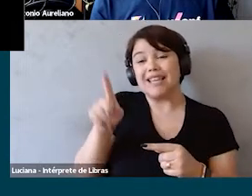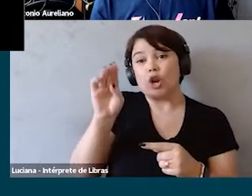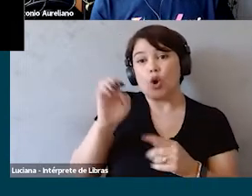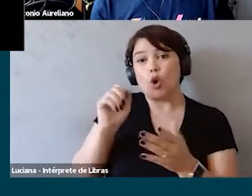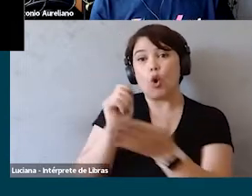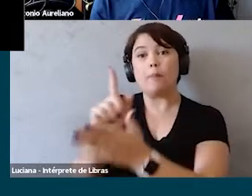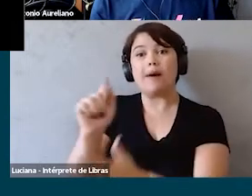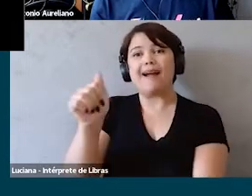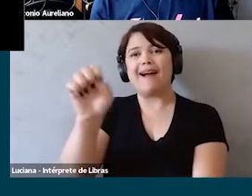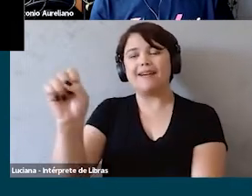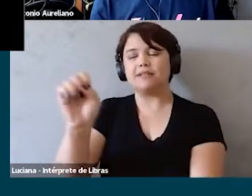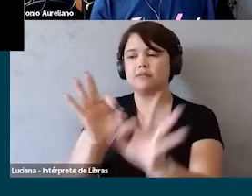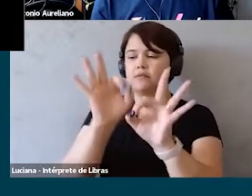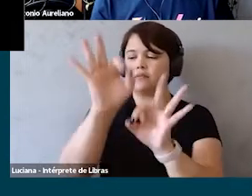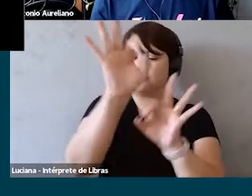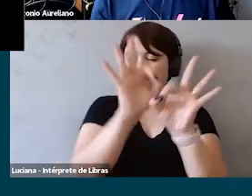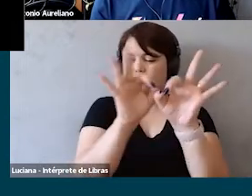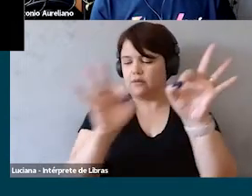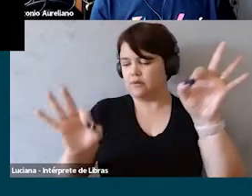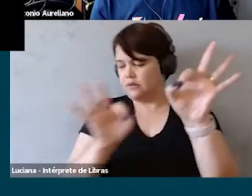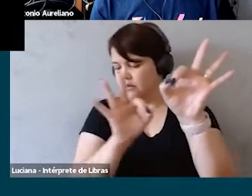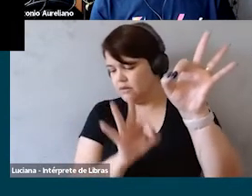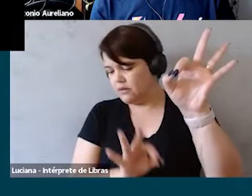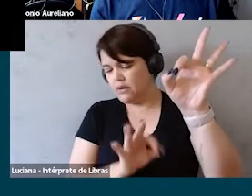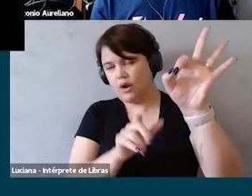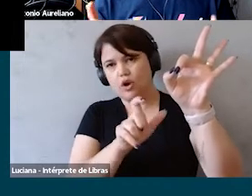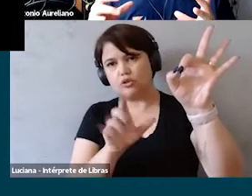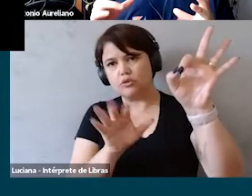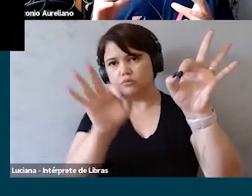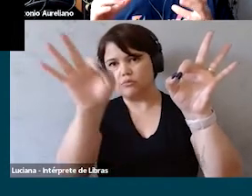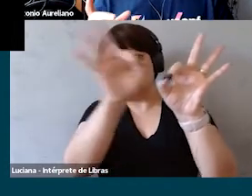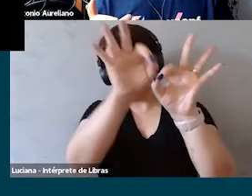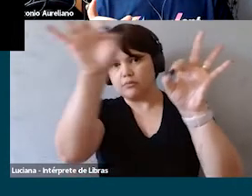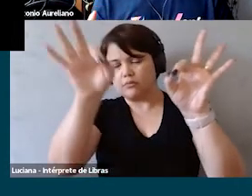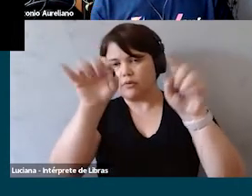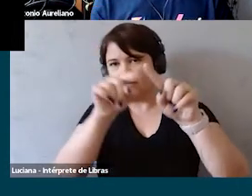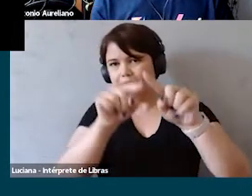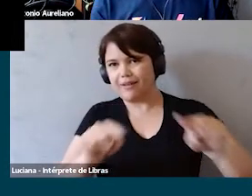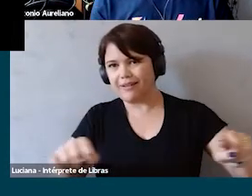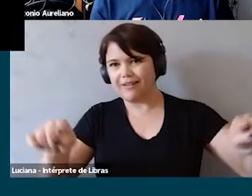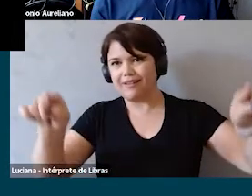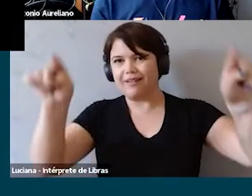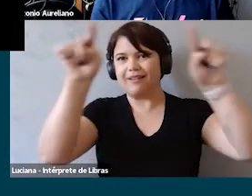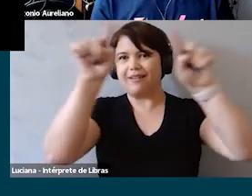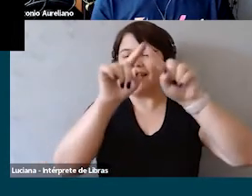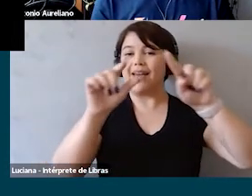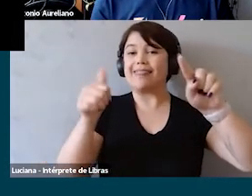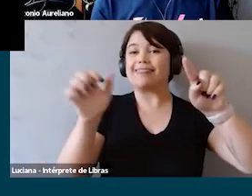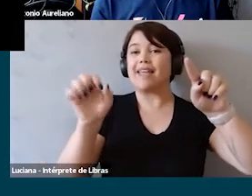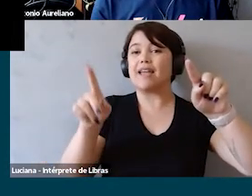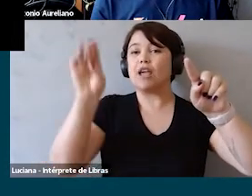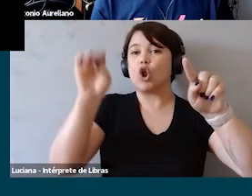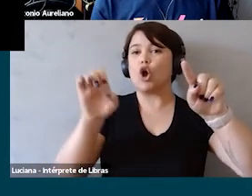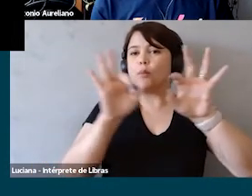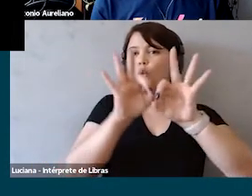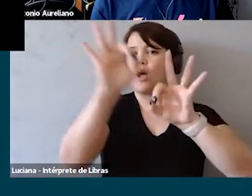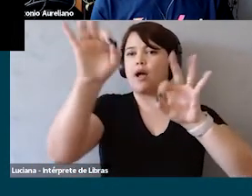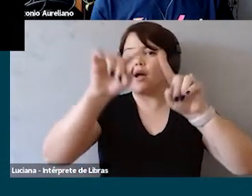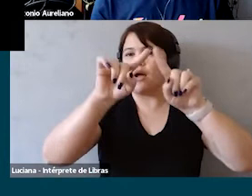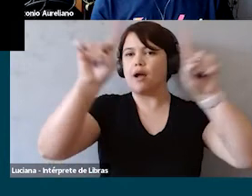14 km de distância eles compram o gás. E aí, colocando isso no diâmetro médio, você tem que a distância máxima de